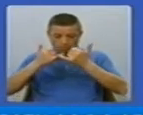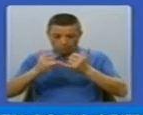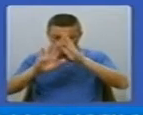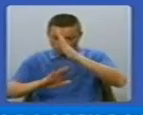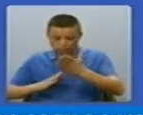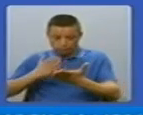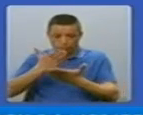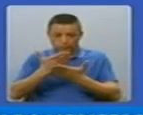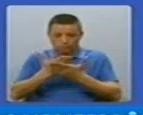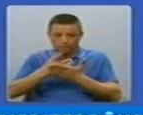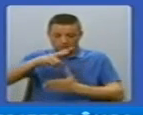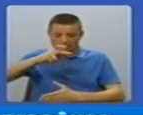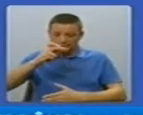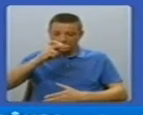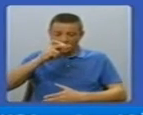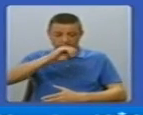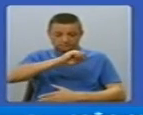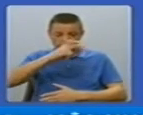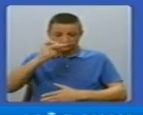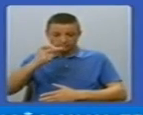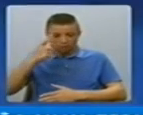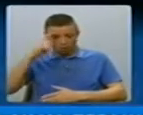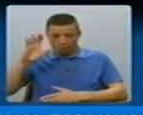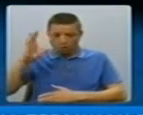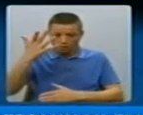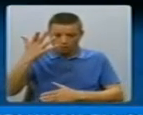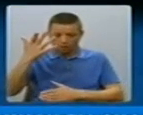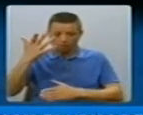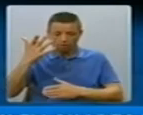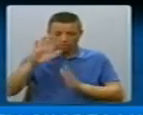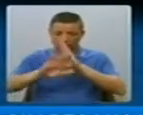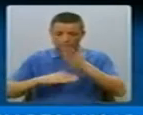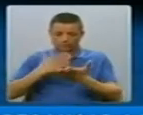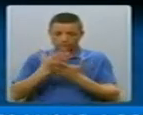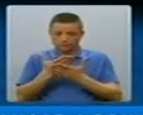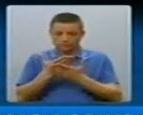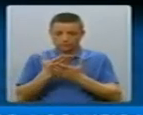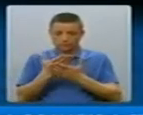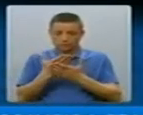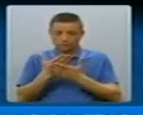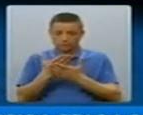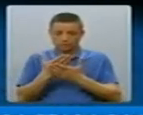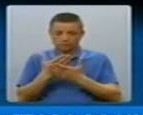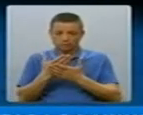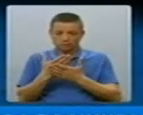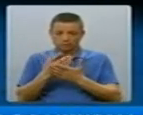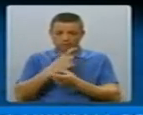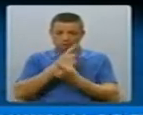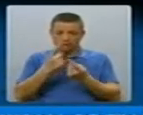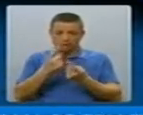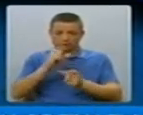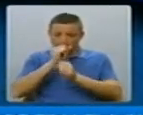é a proposta da NASA, e que é uma proposta absolutamente louca, que basicamente propõe o envio de Zeppelins,